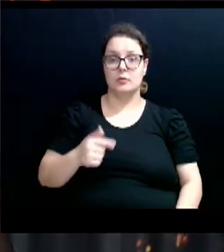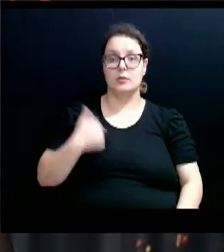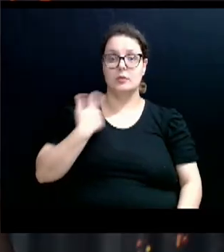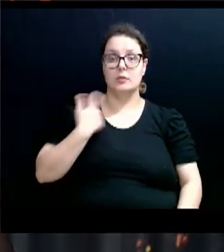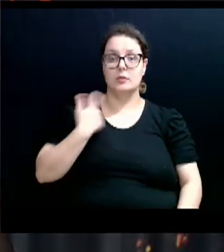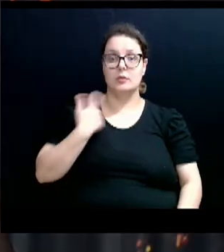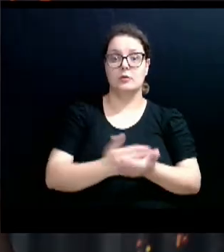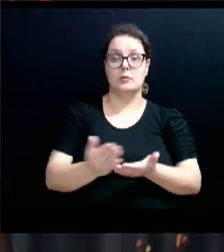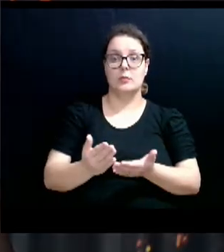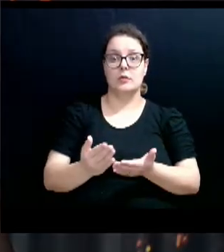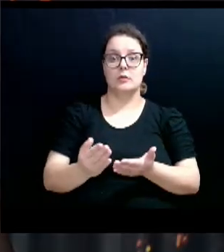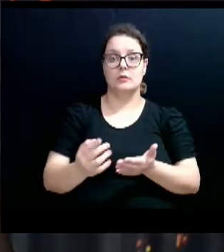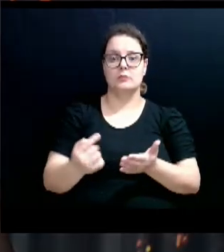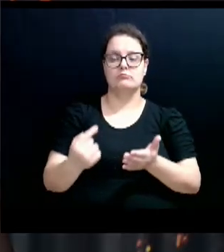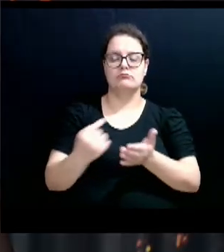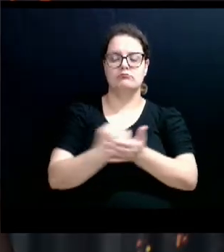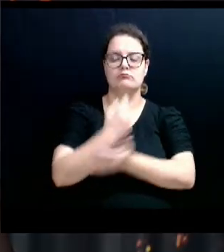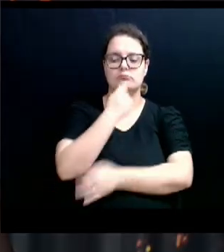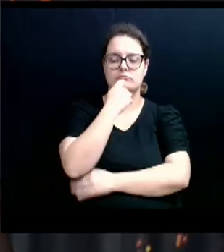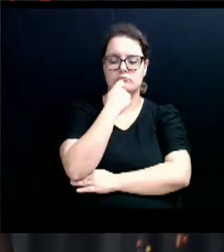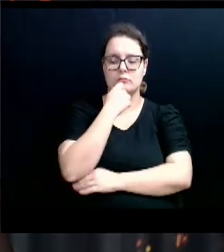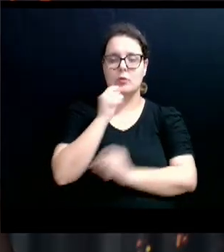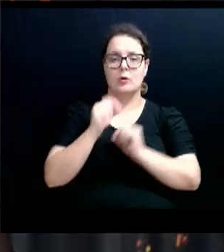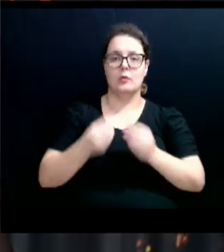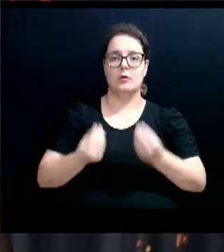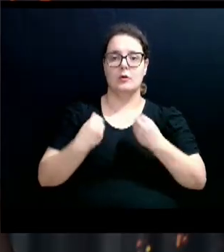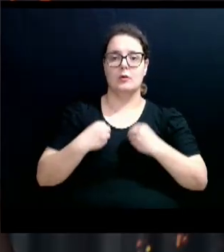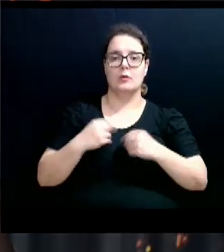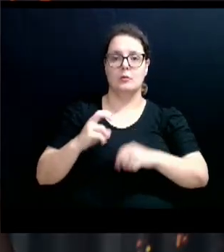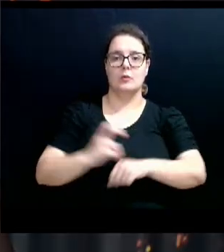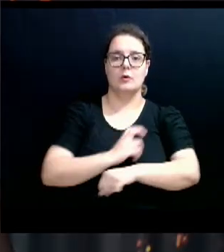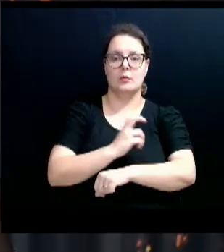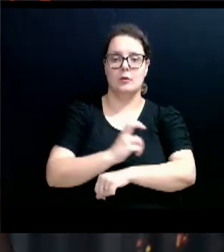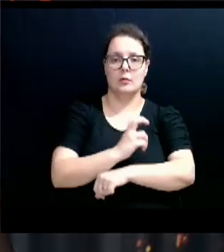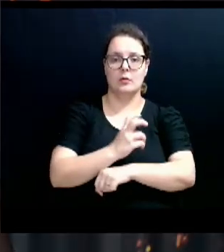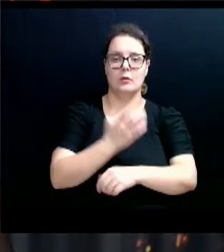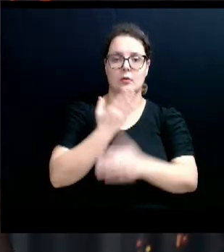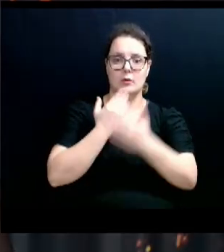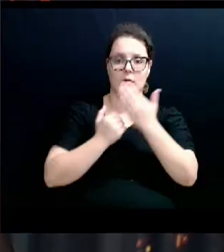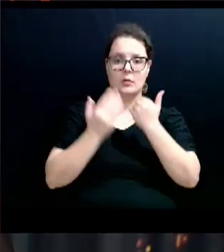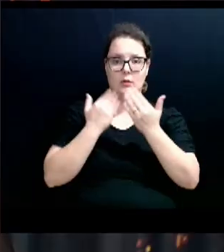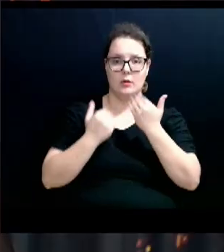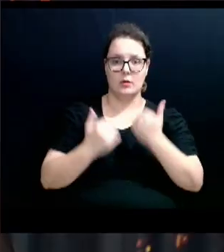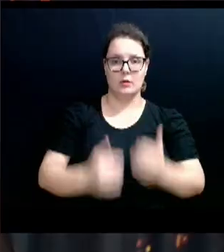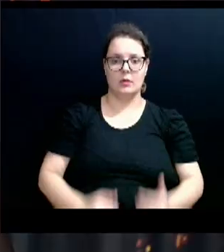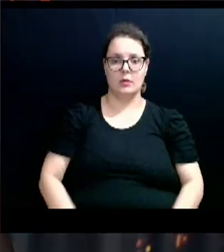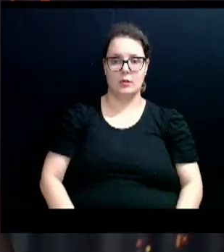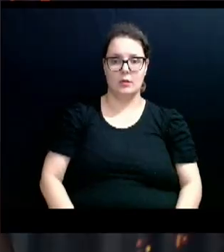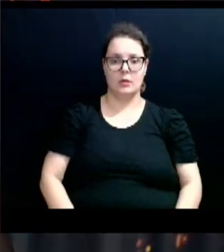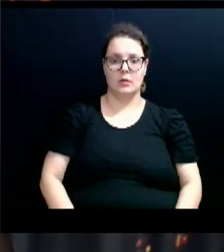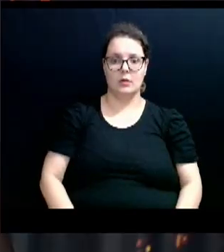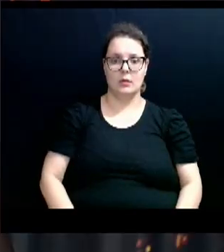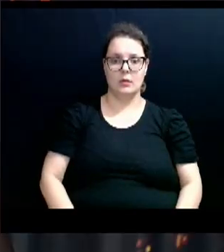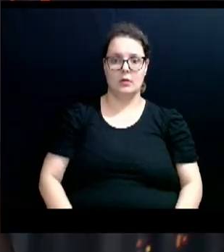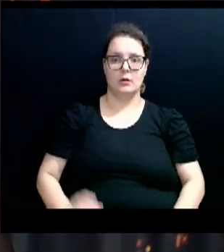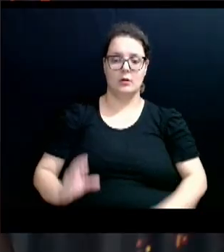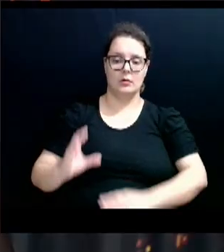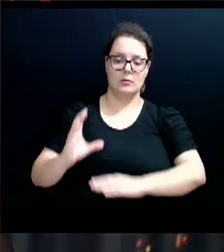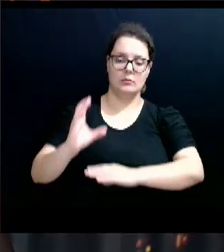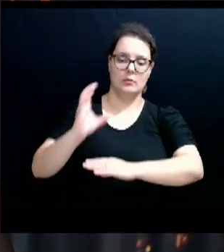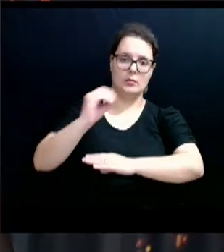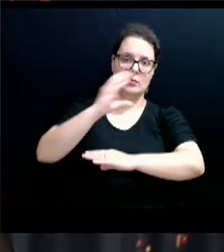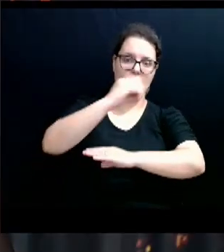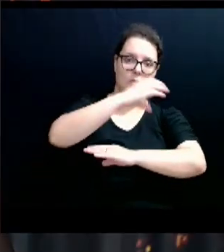é o alimento que a gente tá se dando, porque é uma cobra que vai comendo... Deixa eu trazer aqui. Que ela vai comendo o próprio rabo.